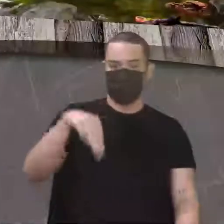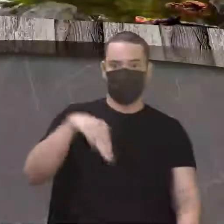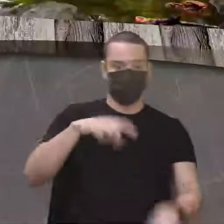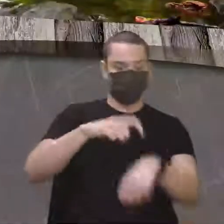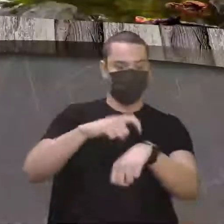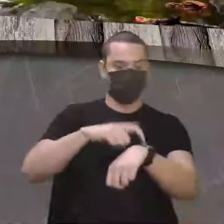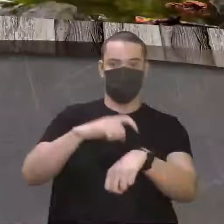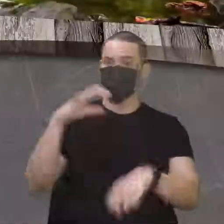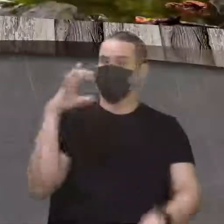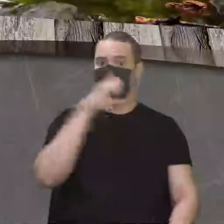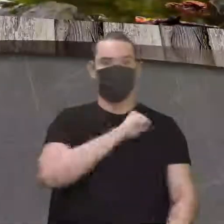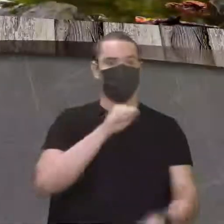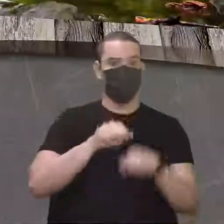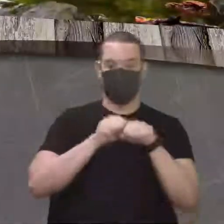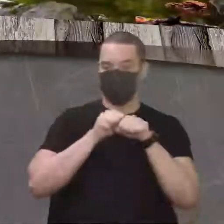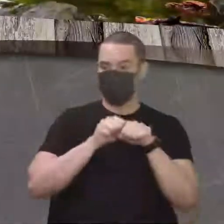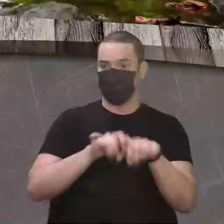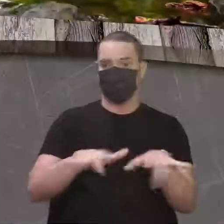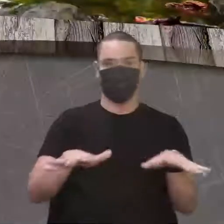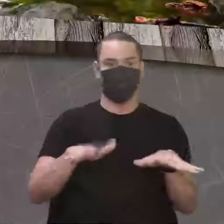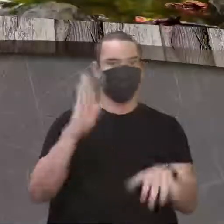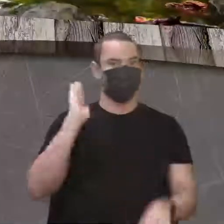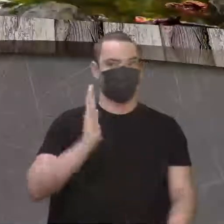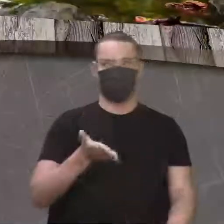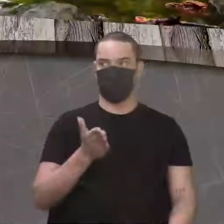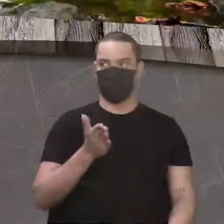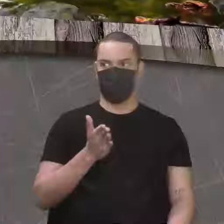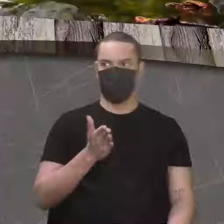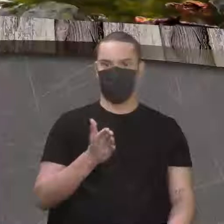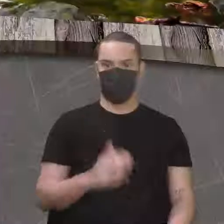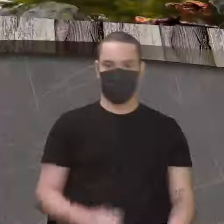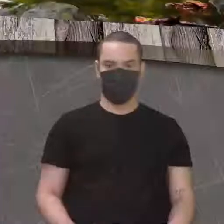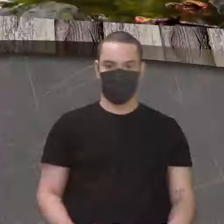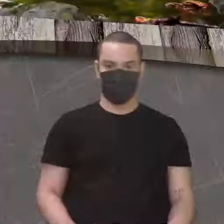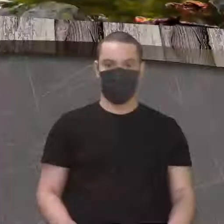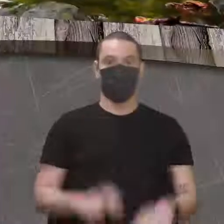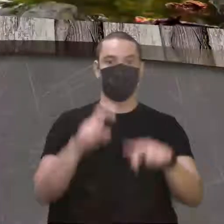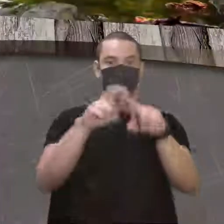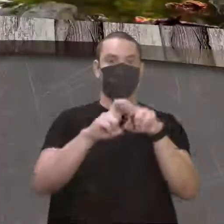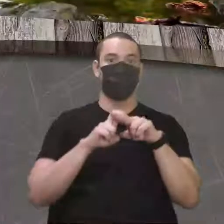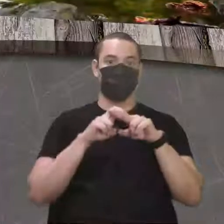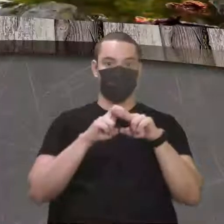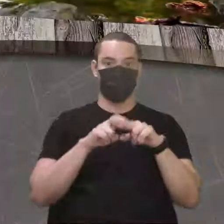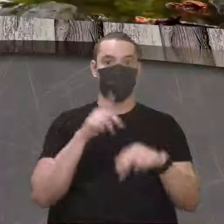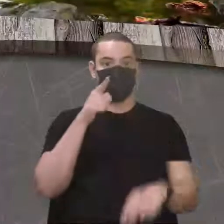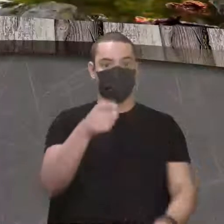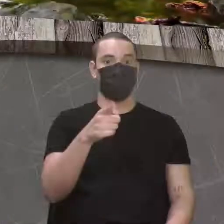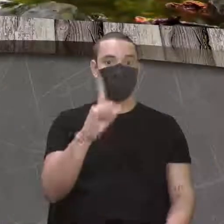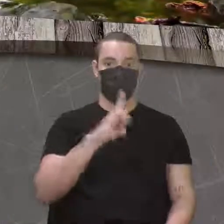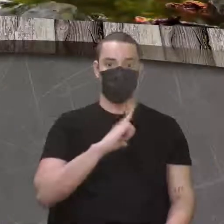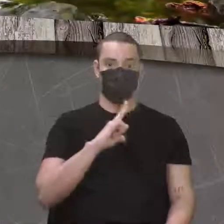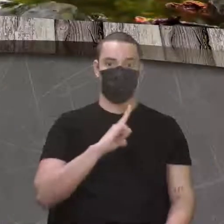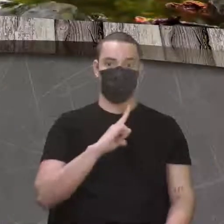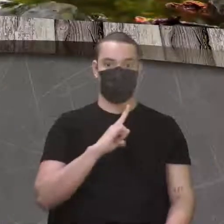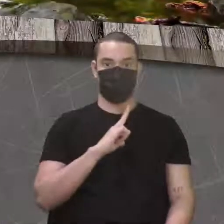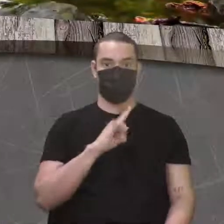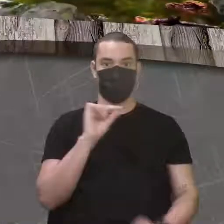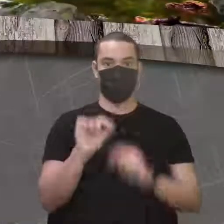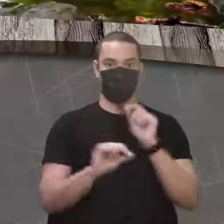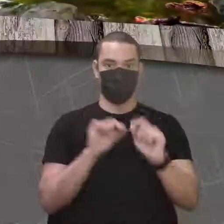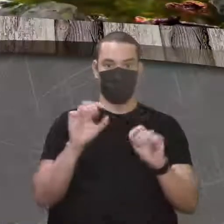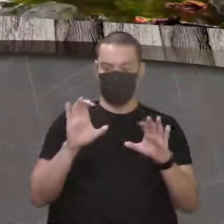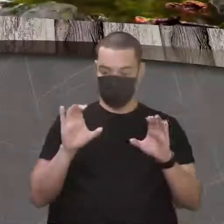minutos, a bactéria já se reproduziu. Então, quando você tem